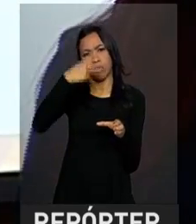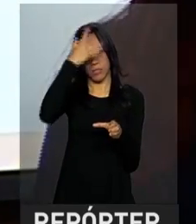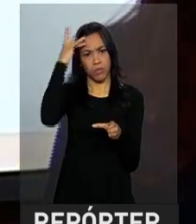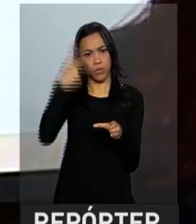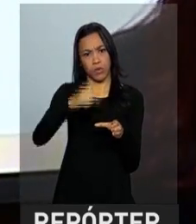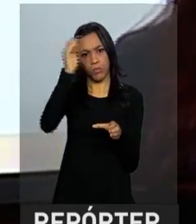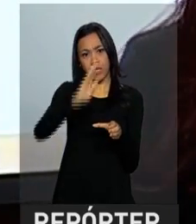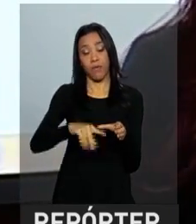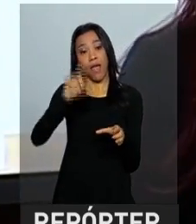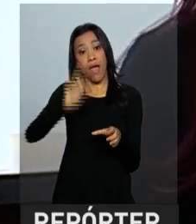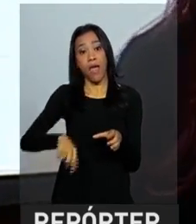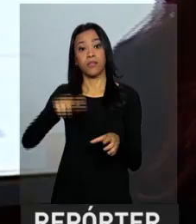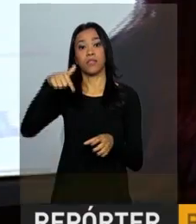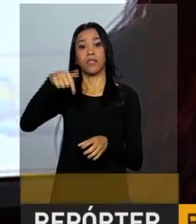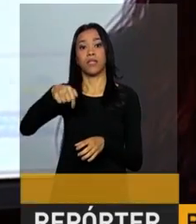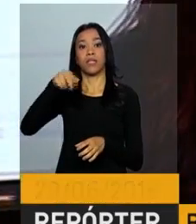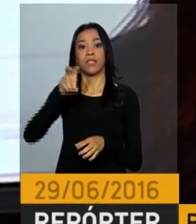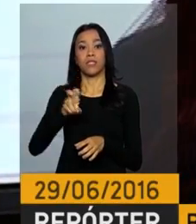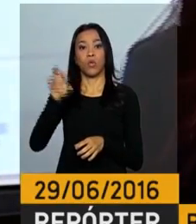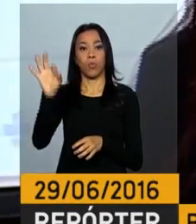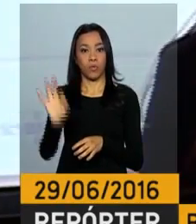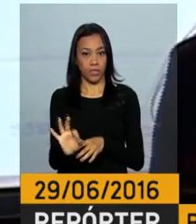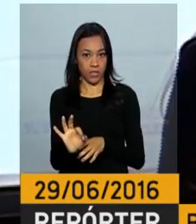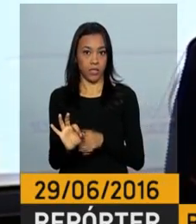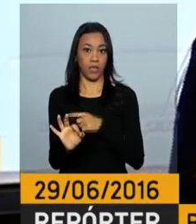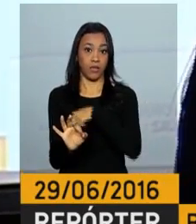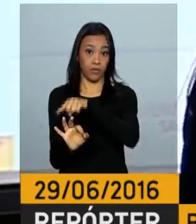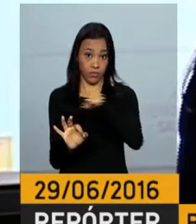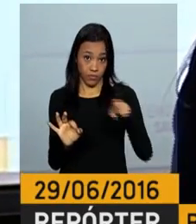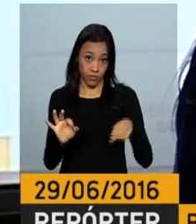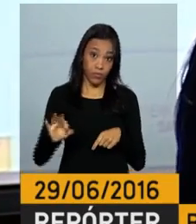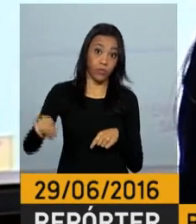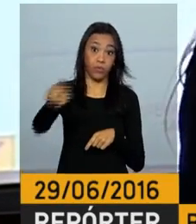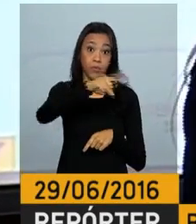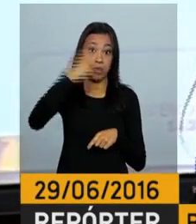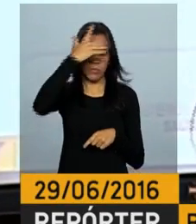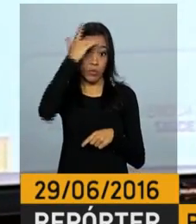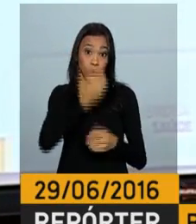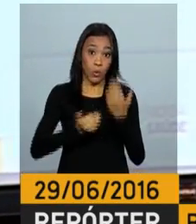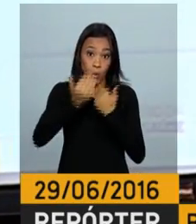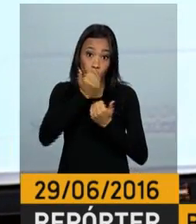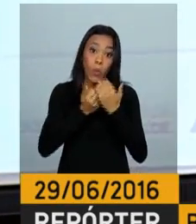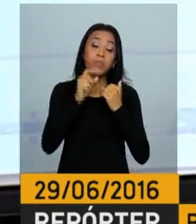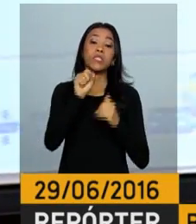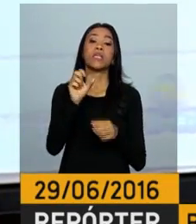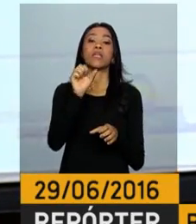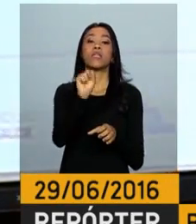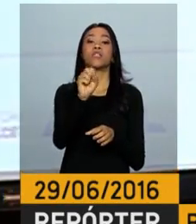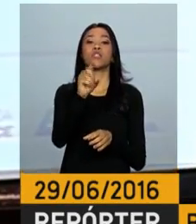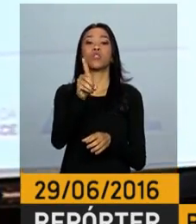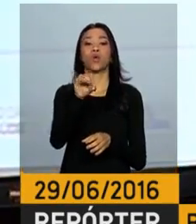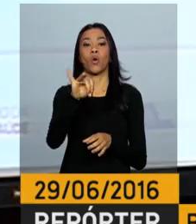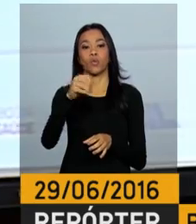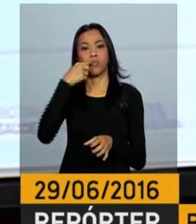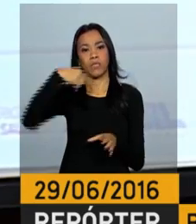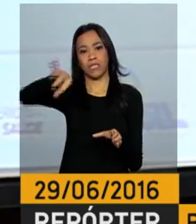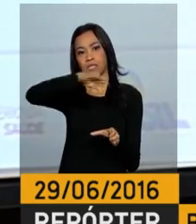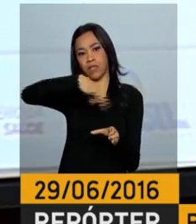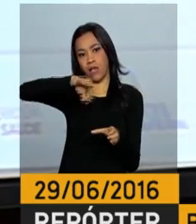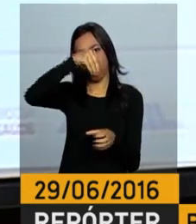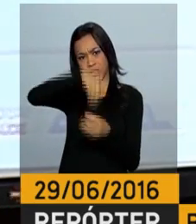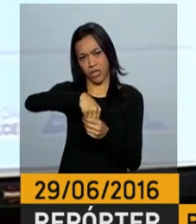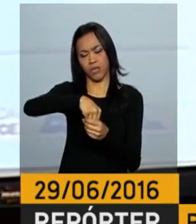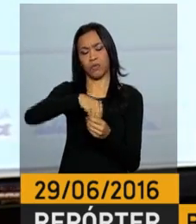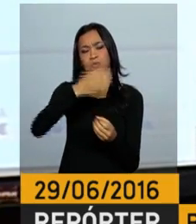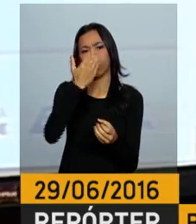responde por 75% do sal do sódio consumido pela população e tem também muito sódio presente nos alimentos